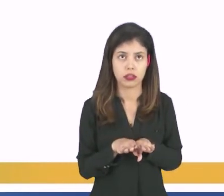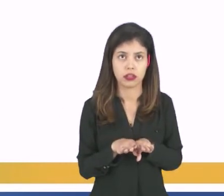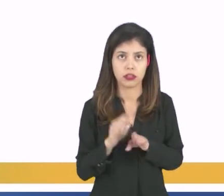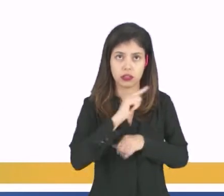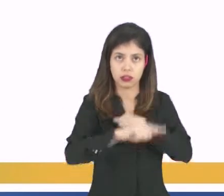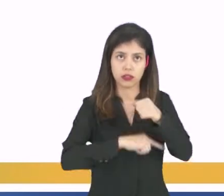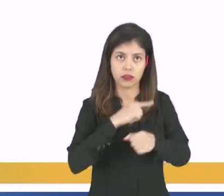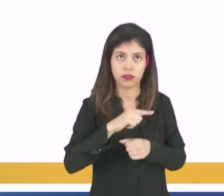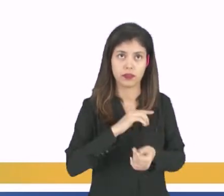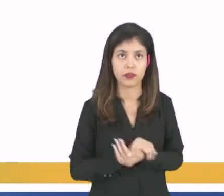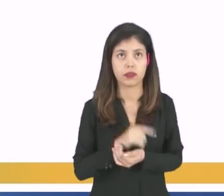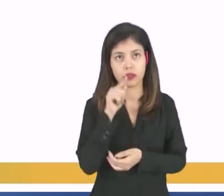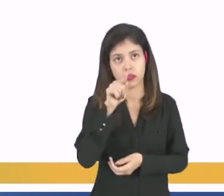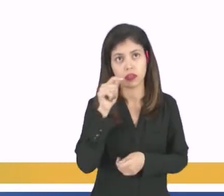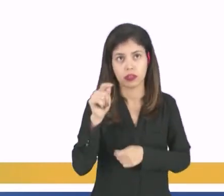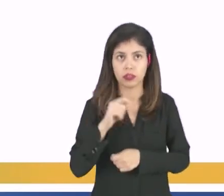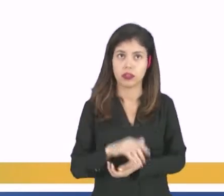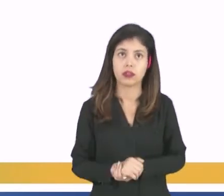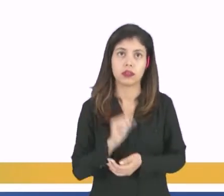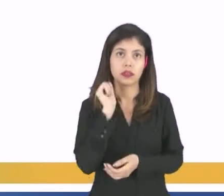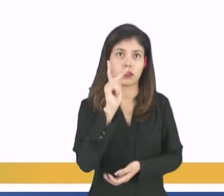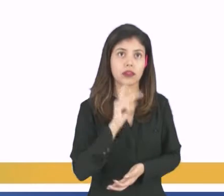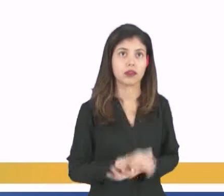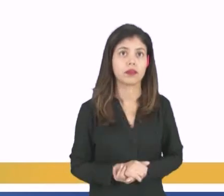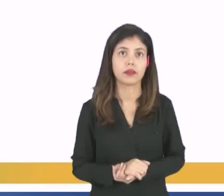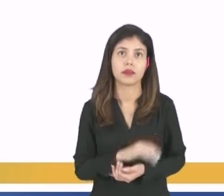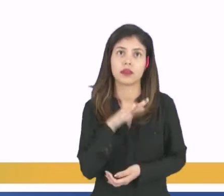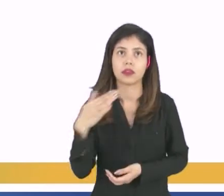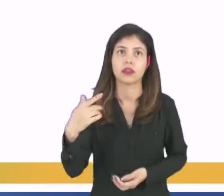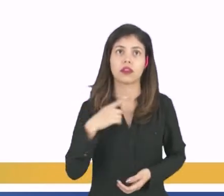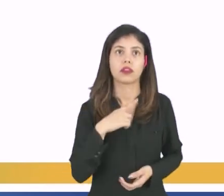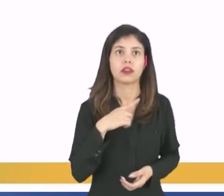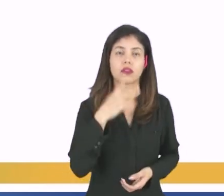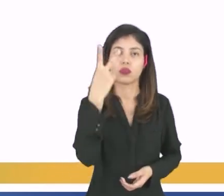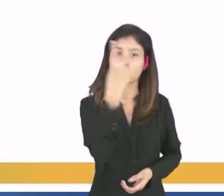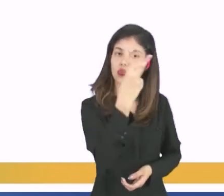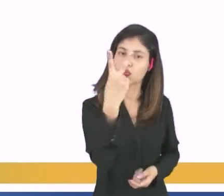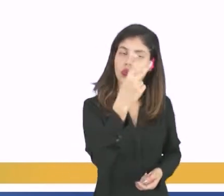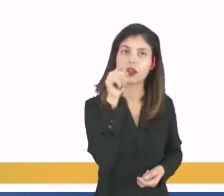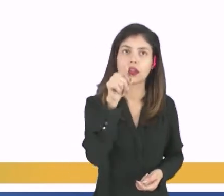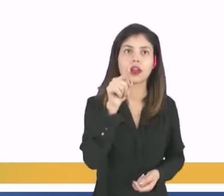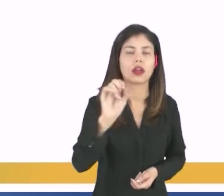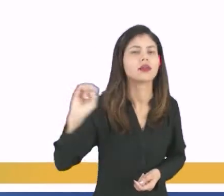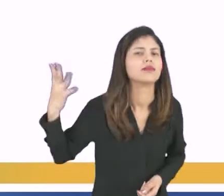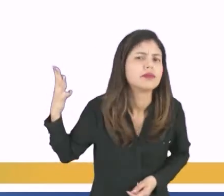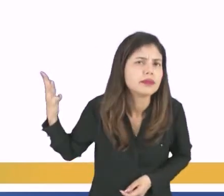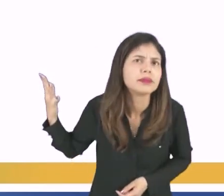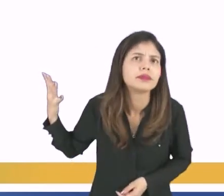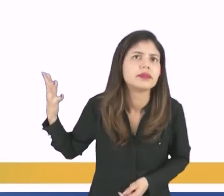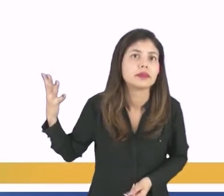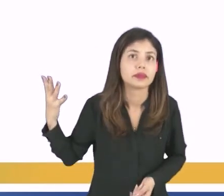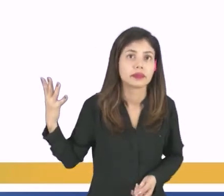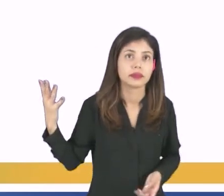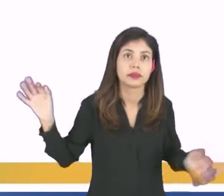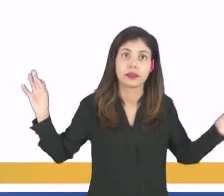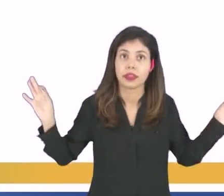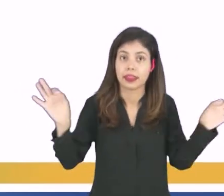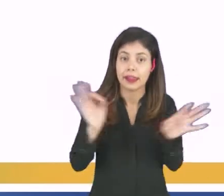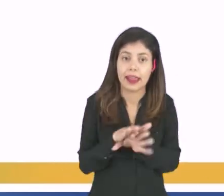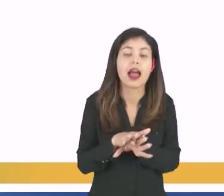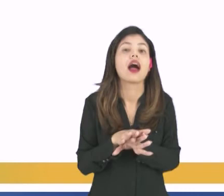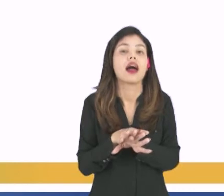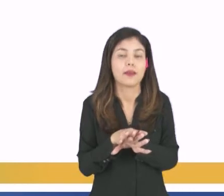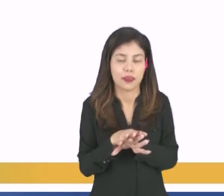dos átomos, desses elementos químicos, ok? Então, quando a gente colocou o 2 aqui, o que aconteceu? Ó,